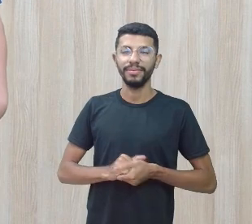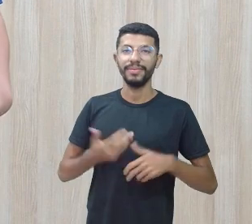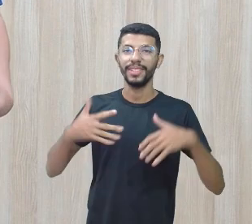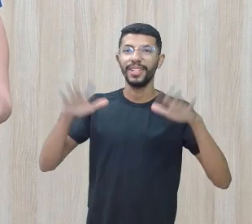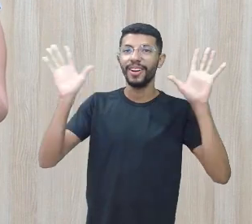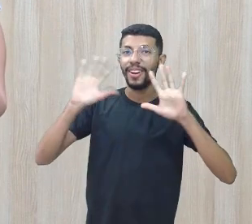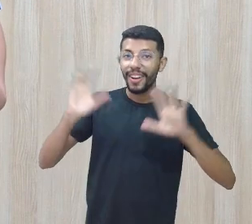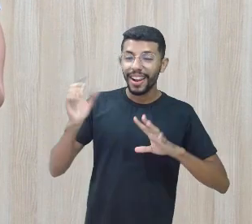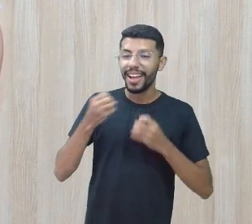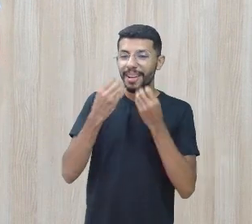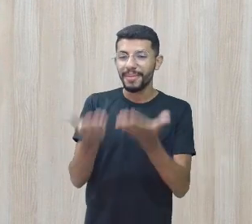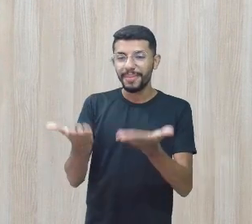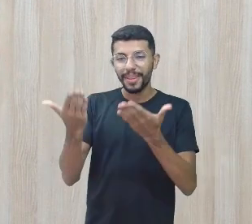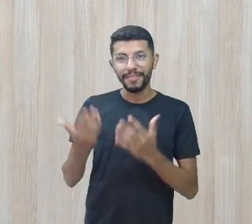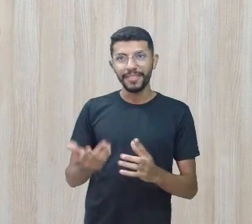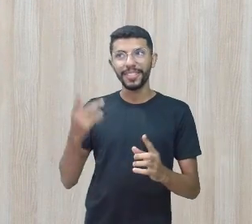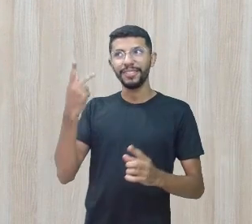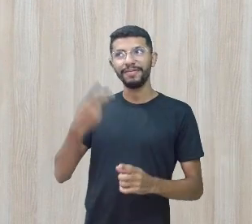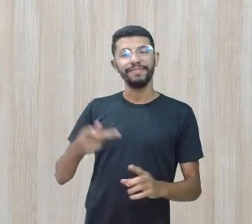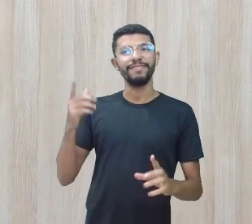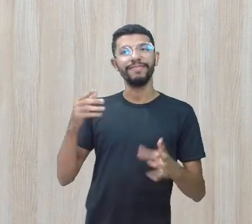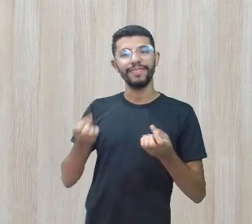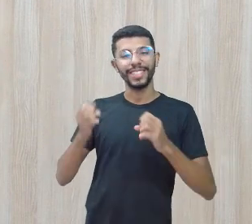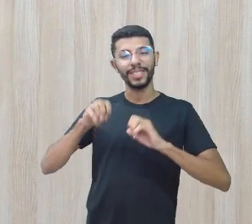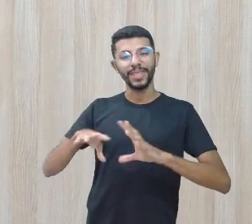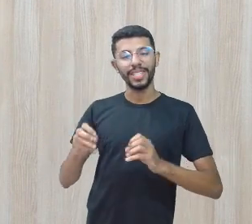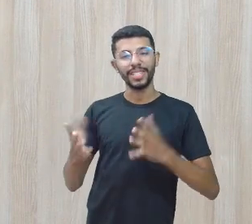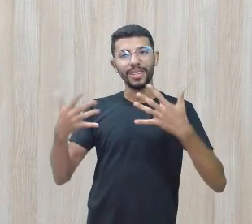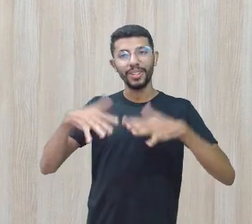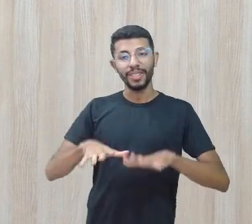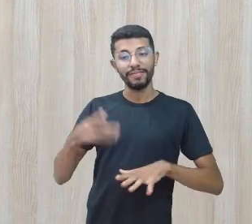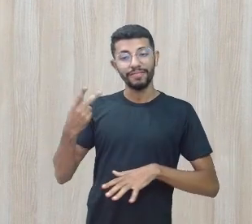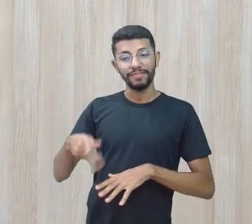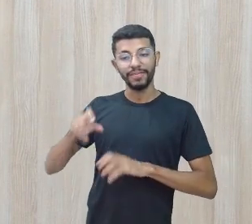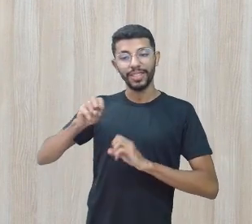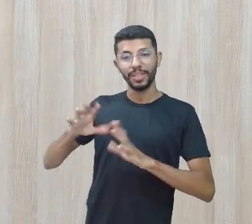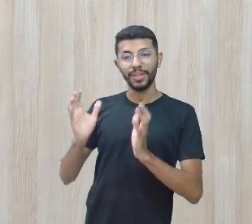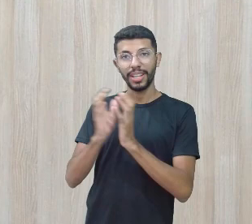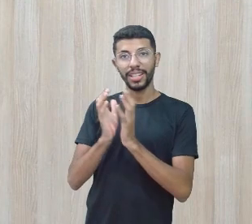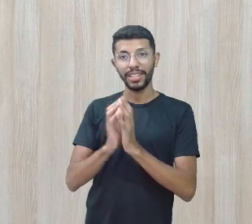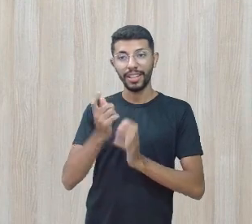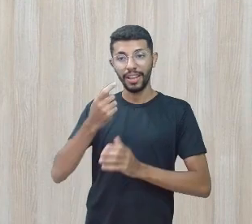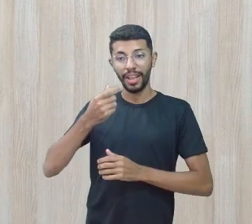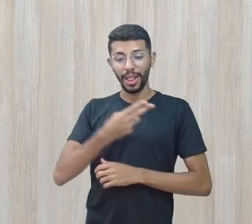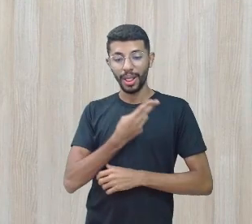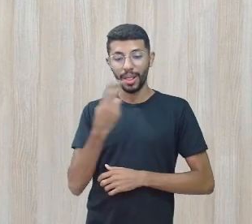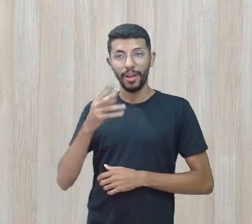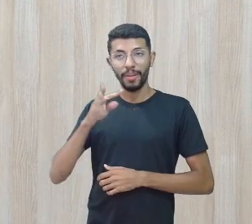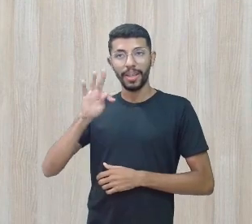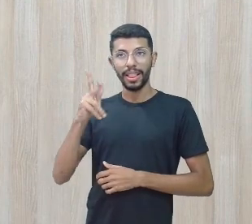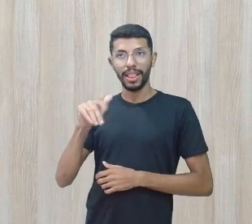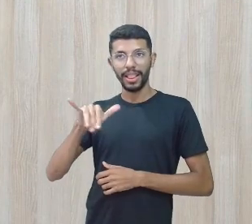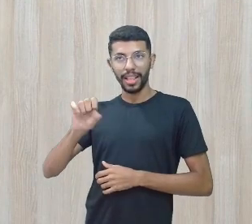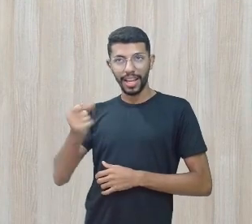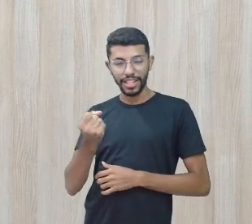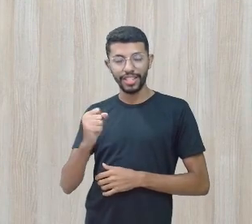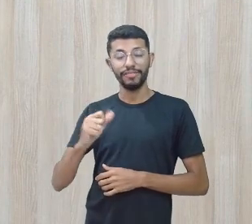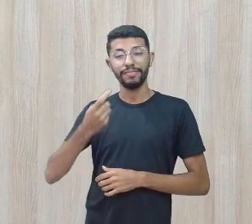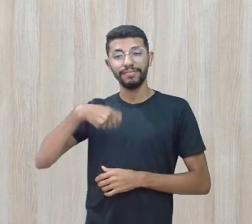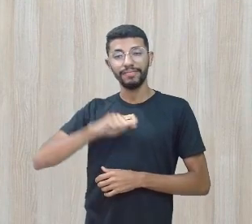Olá, seja bem-vindo a mais um encontro da Educação Inclusiva aqui no Educa Recife. Meu nome é Thaís Luz e esse é o meu